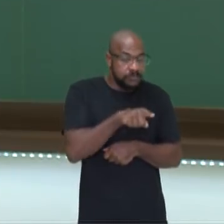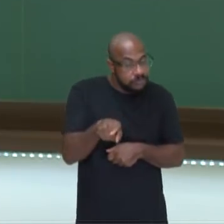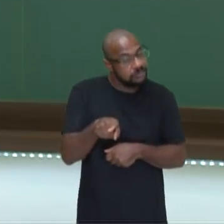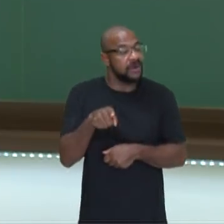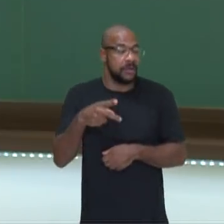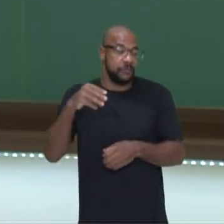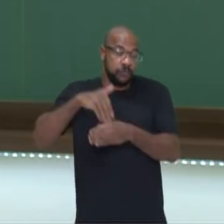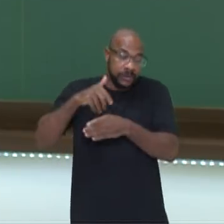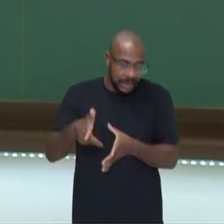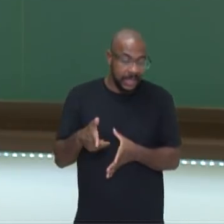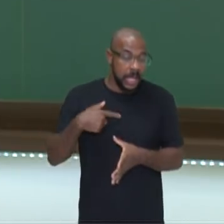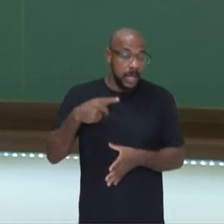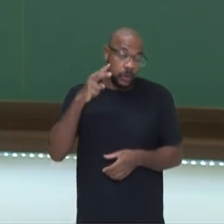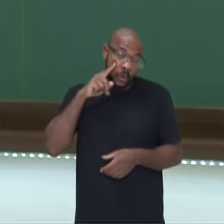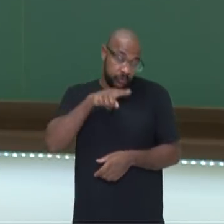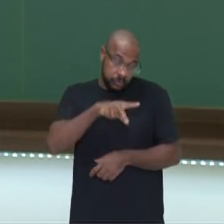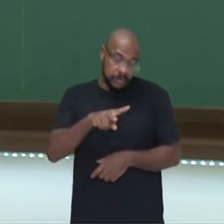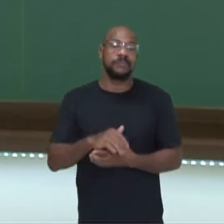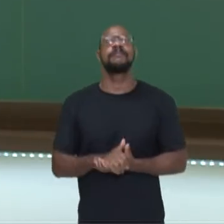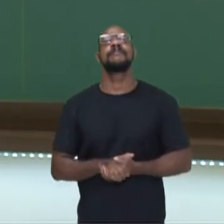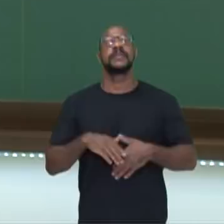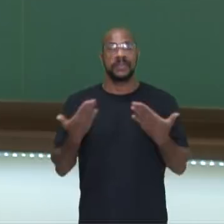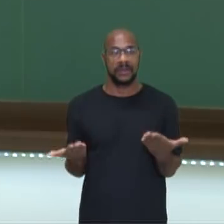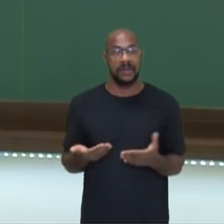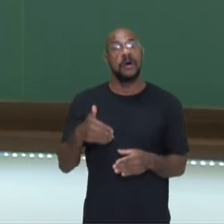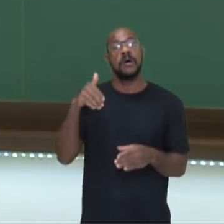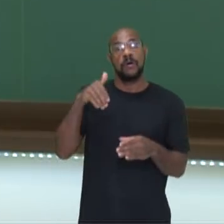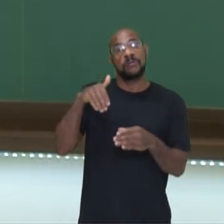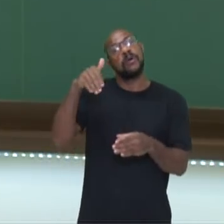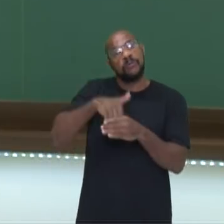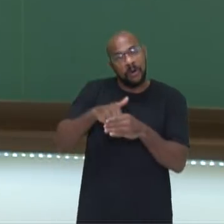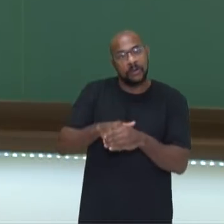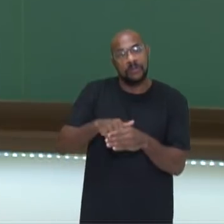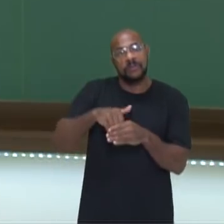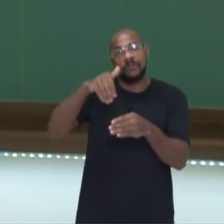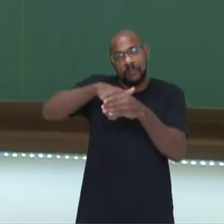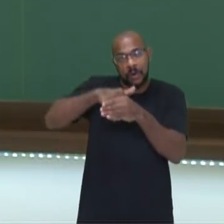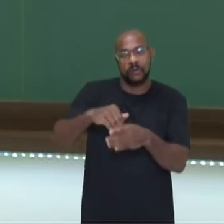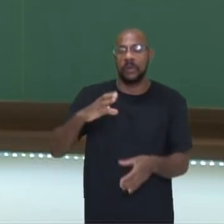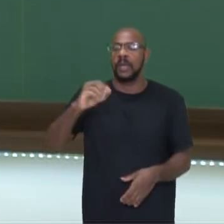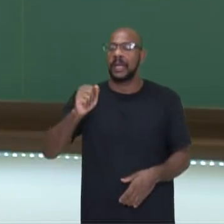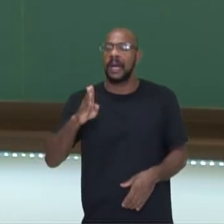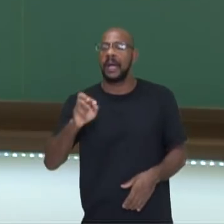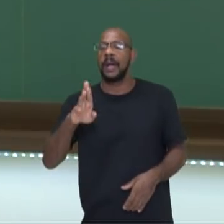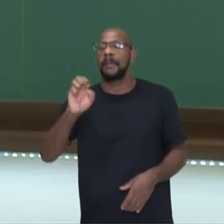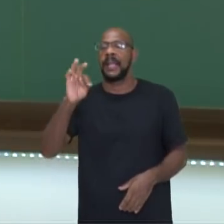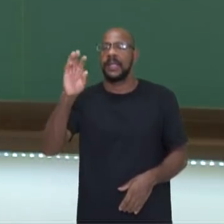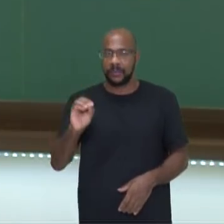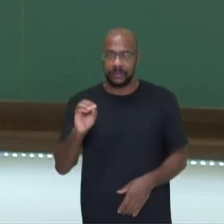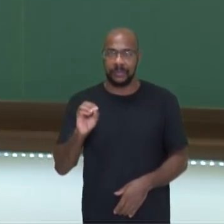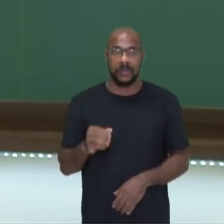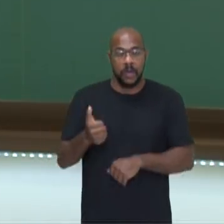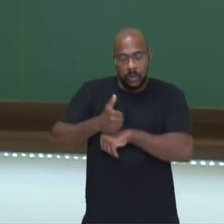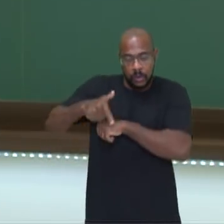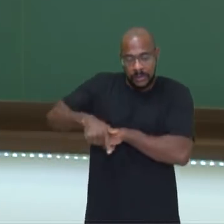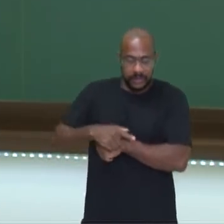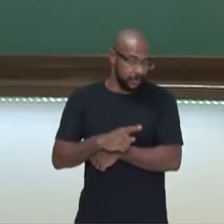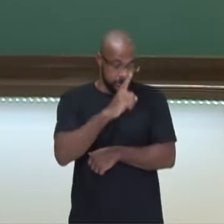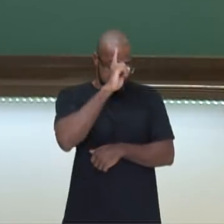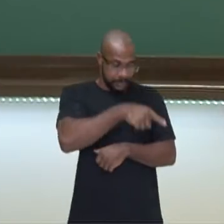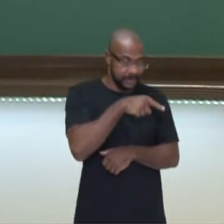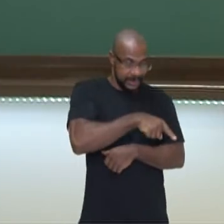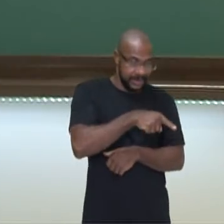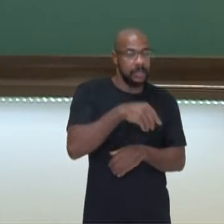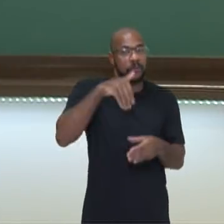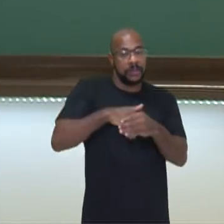uma vontade do coronel. Voto de cabresto, o coronel que guia o voto do eleitor. Anotou aí?